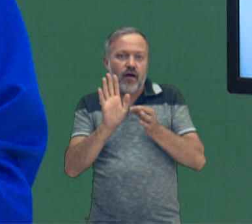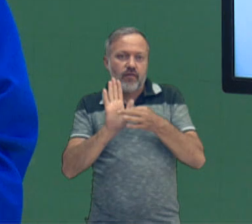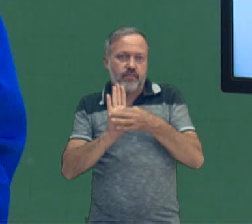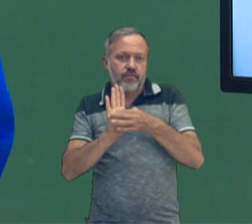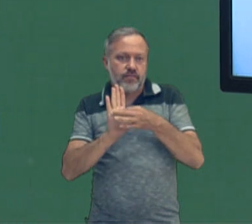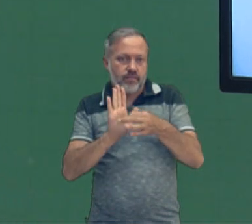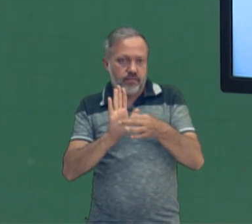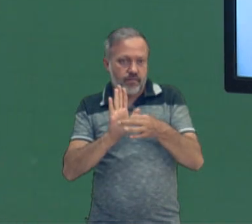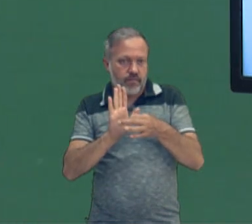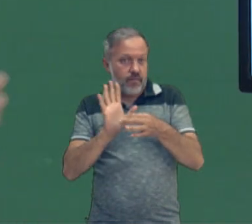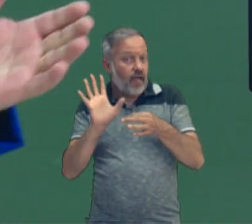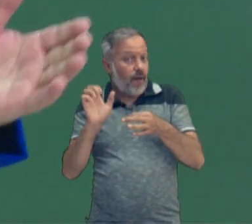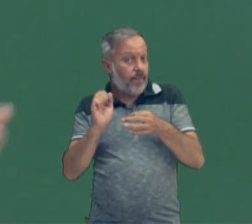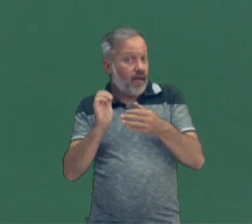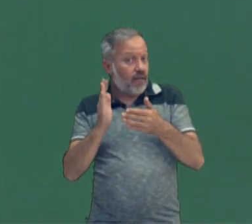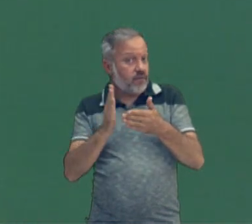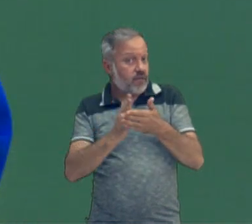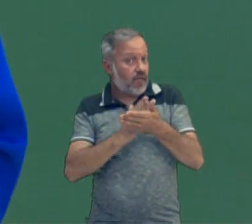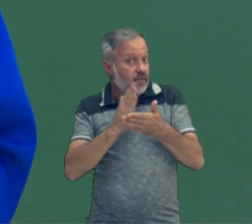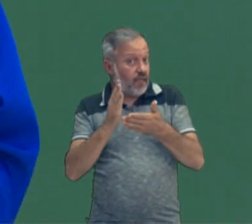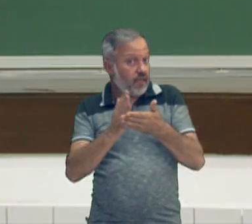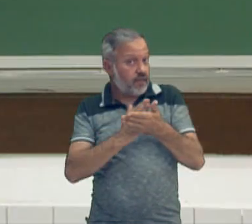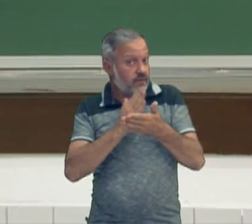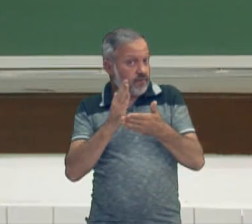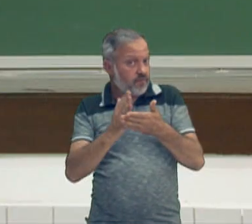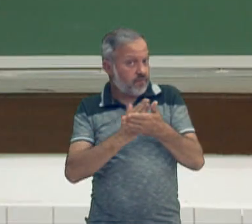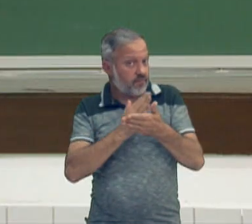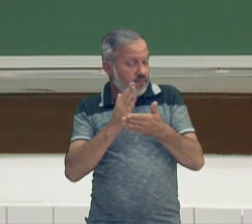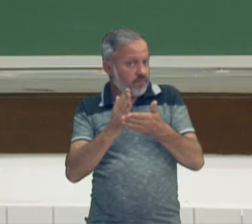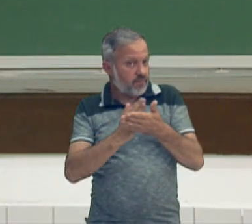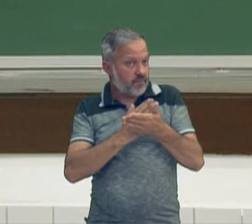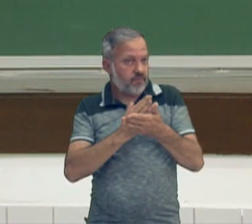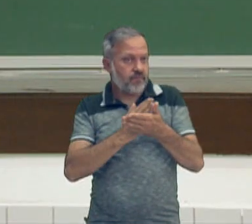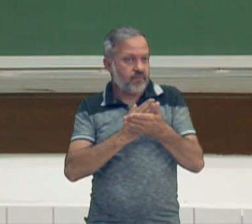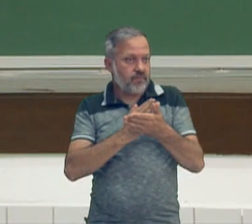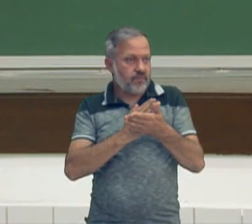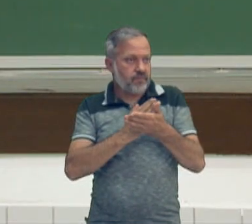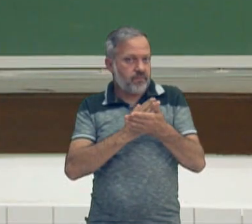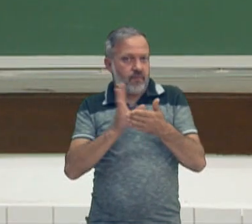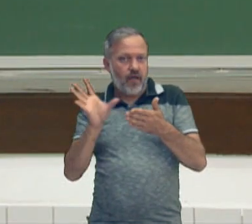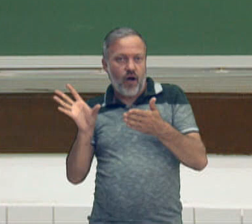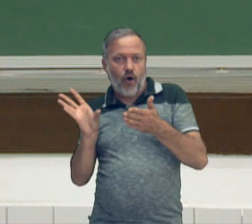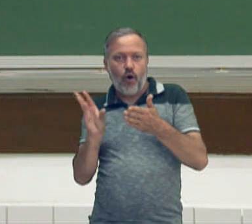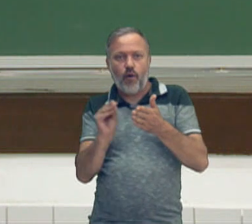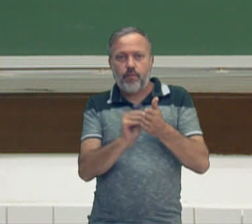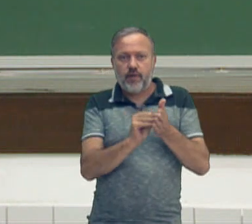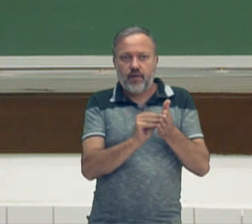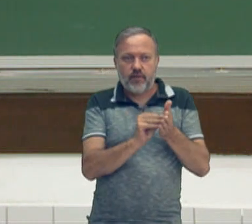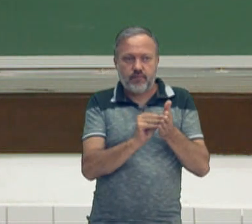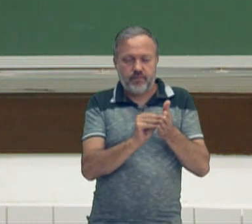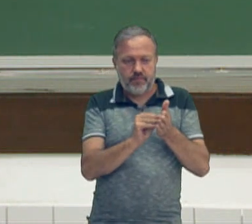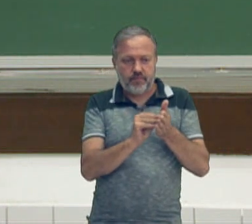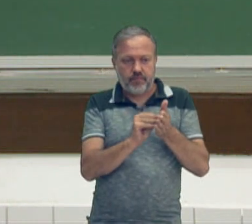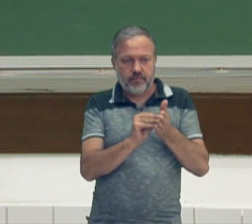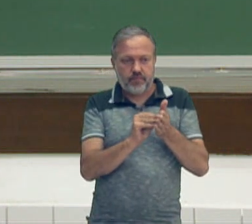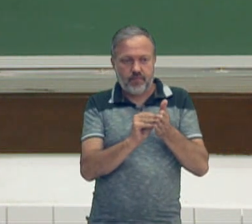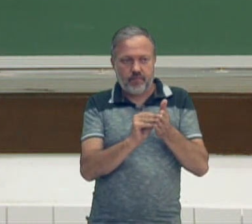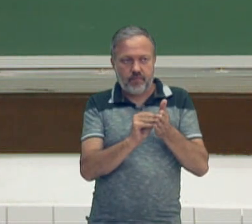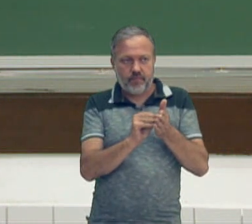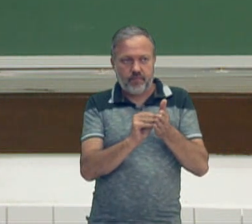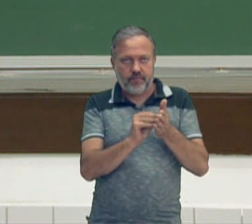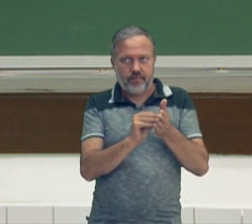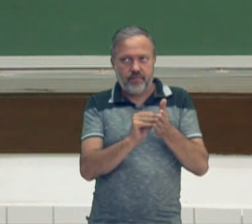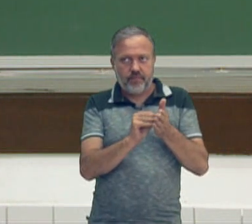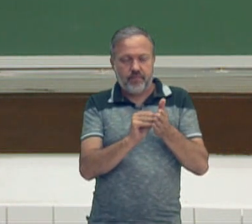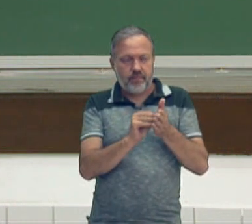seguinte. Peguem, quando tiver algumas atividades assim, pegue, traga com você o caderno. Aí você vai lá, vai anotando as explicações das aulas,